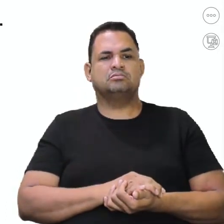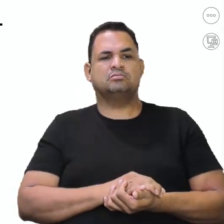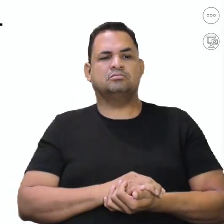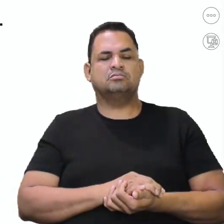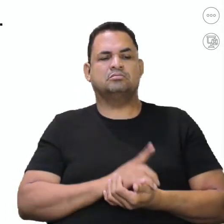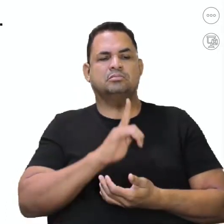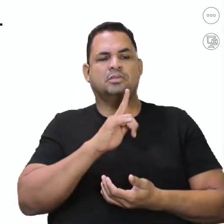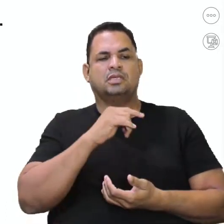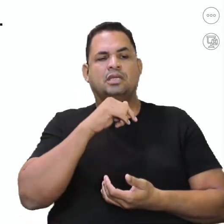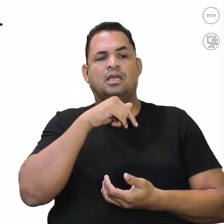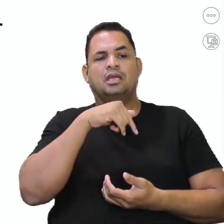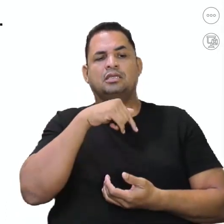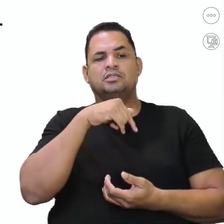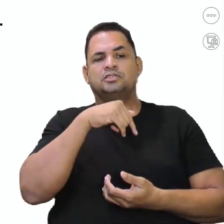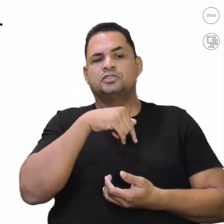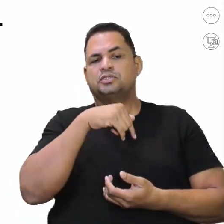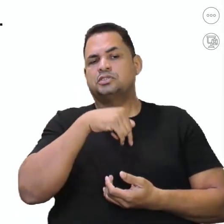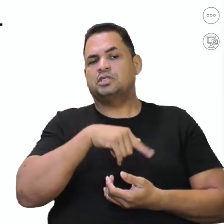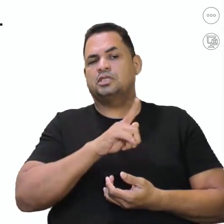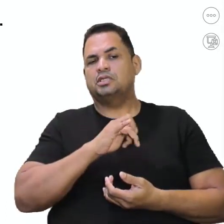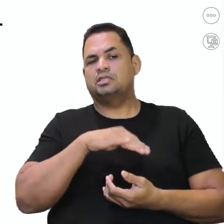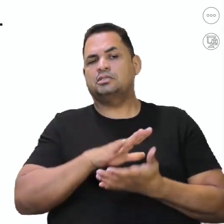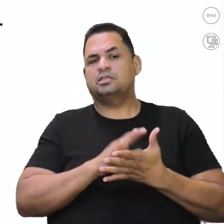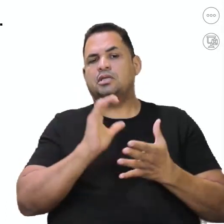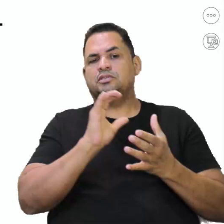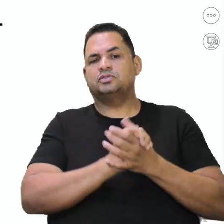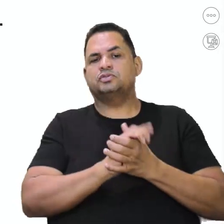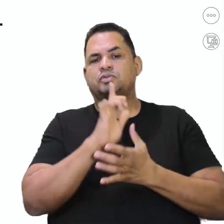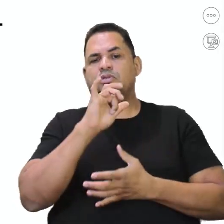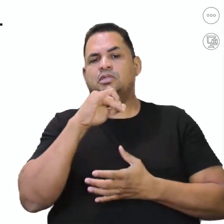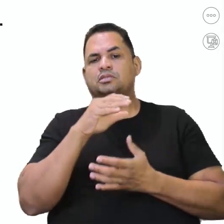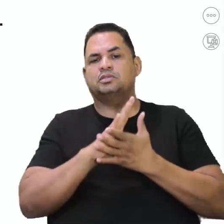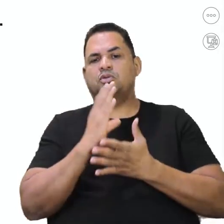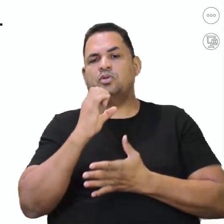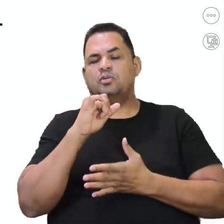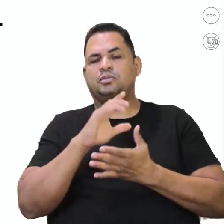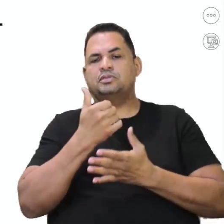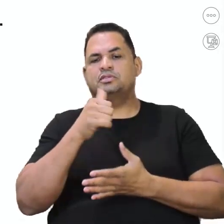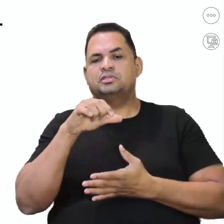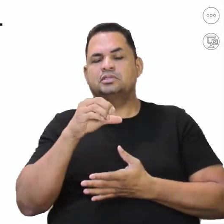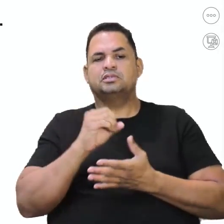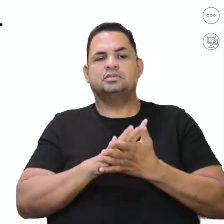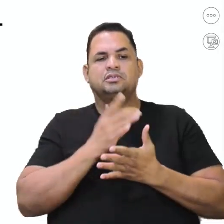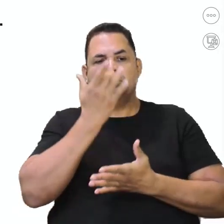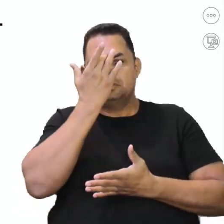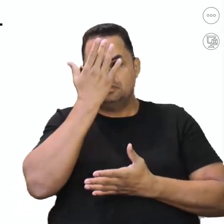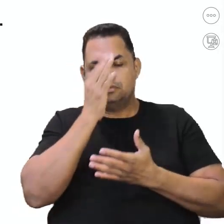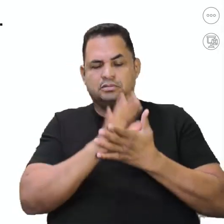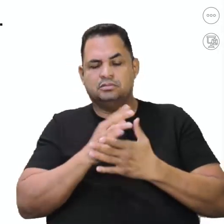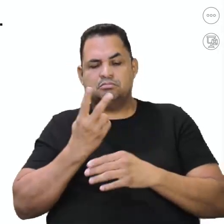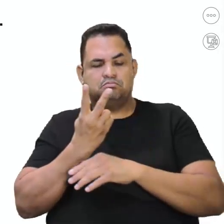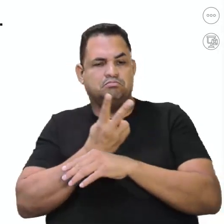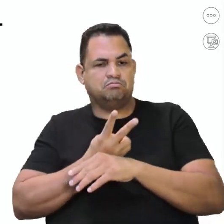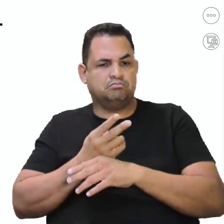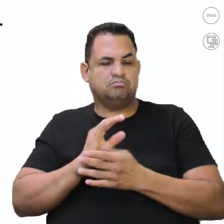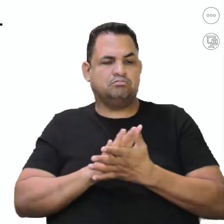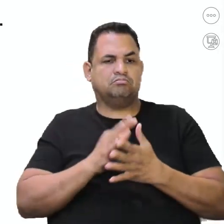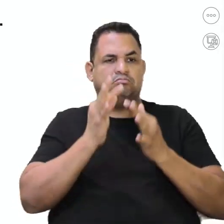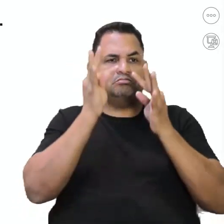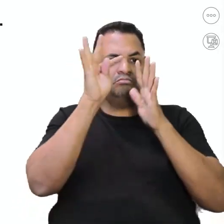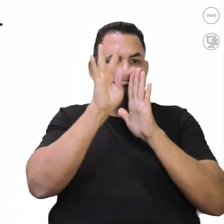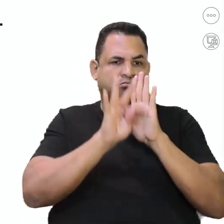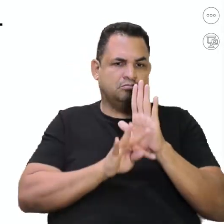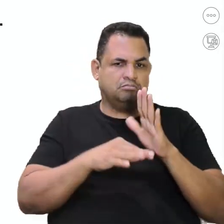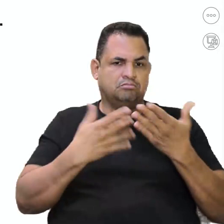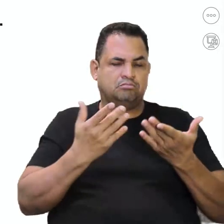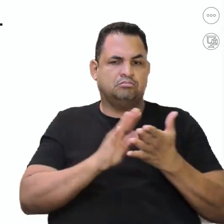Quino casou-se com Alicia Colombo em 1960. Tem um nome aqui para facilitar, fácil de procurar no texto. 1960,